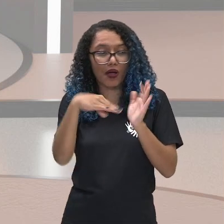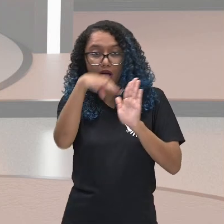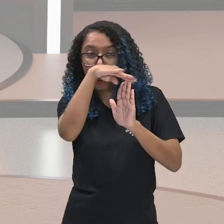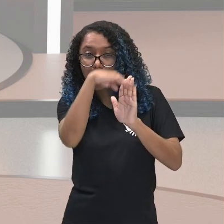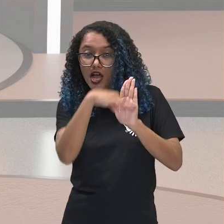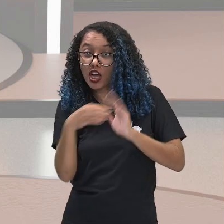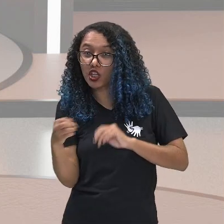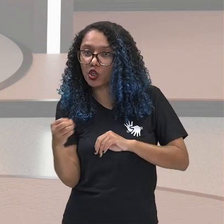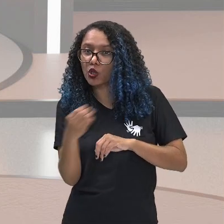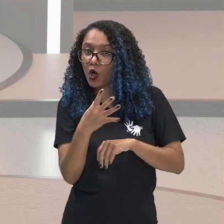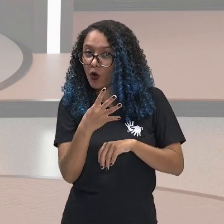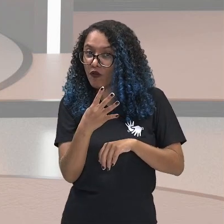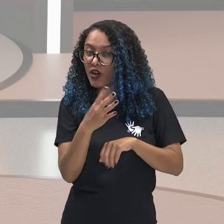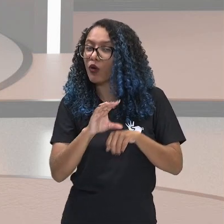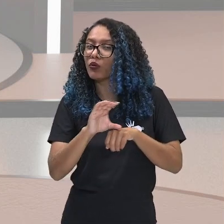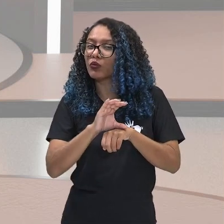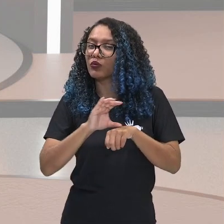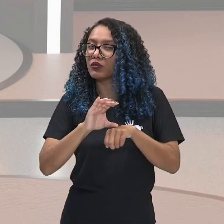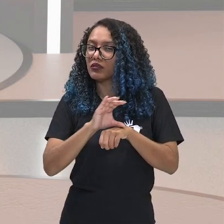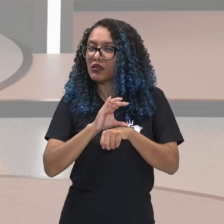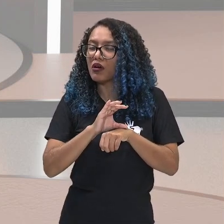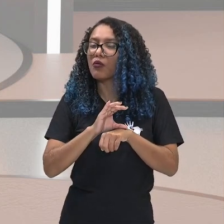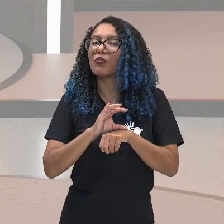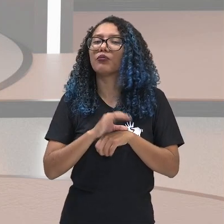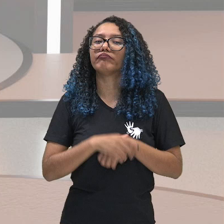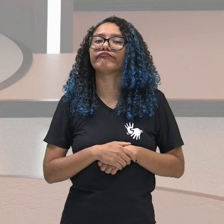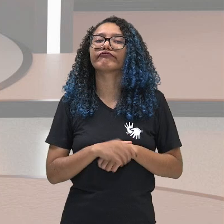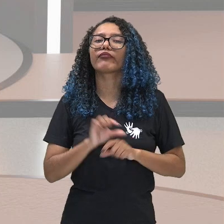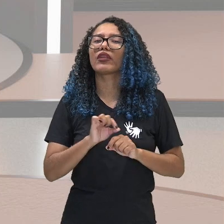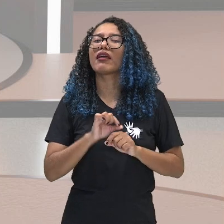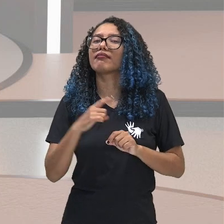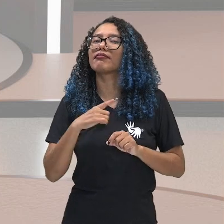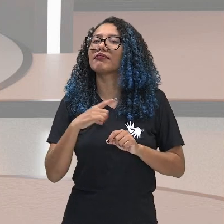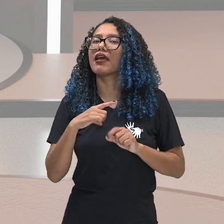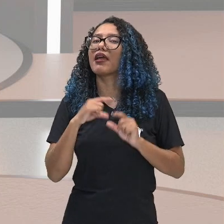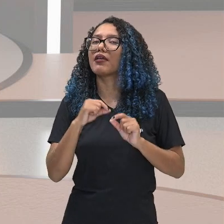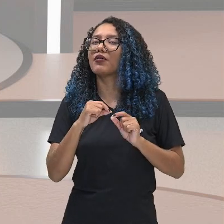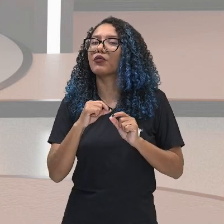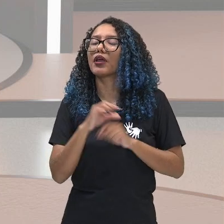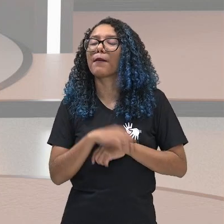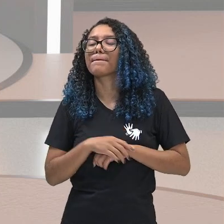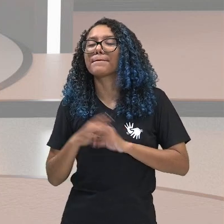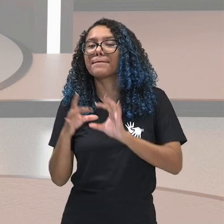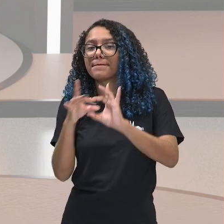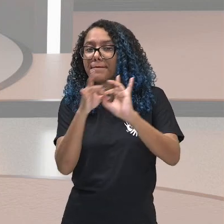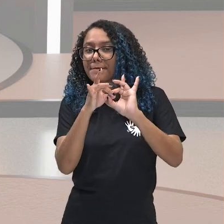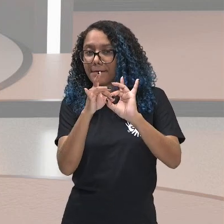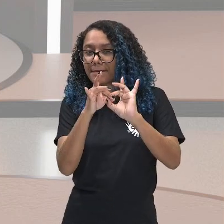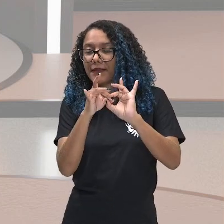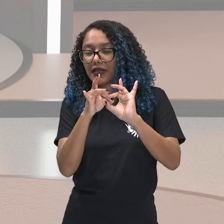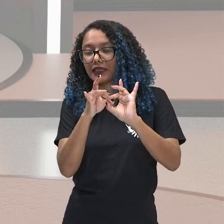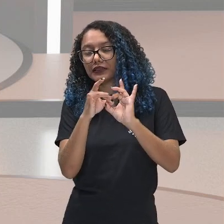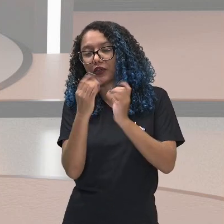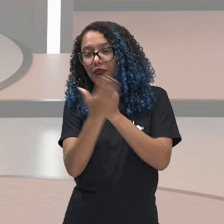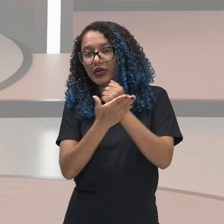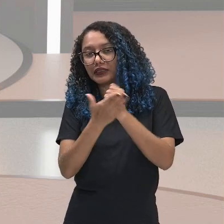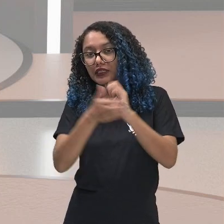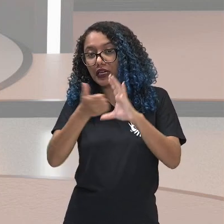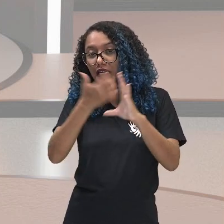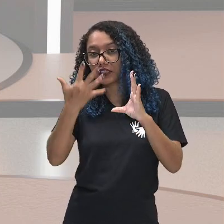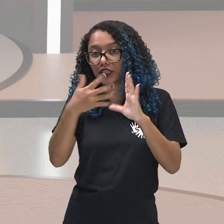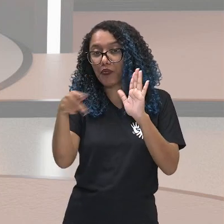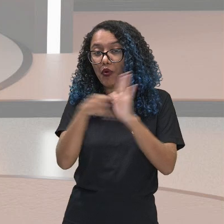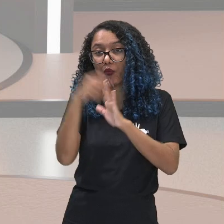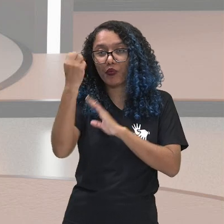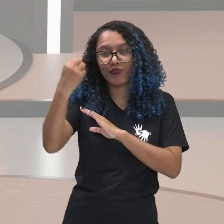de 1824, ela está muito ali ligada também àquelas ideias iluministas da criação dos